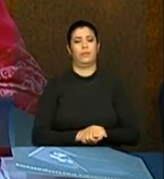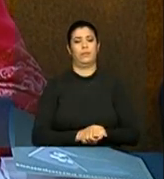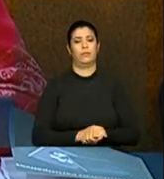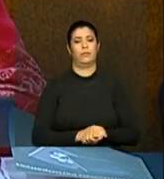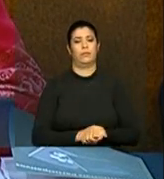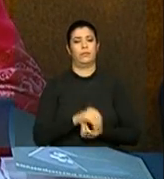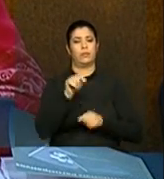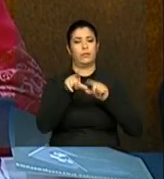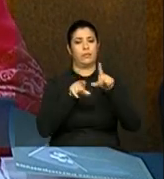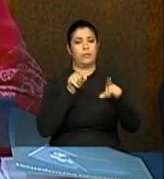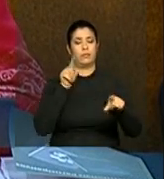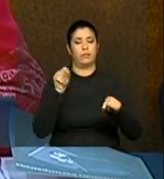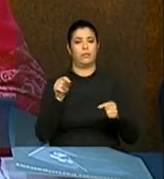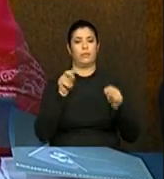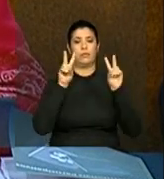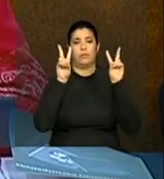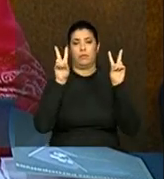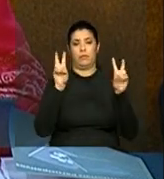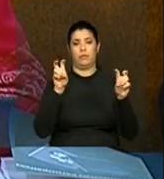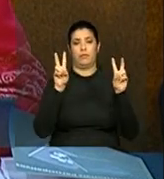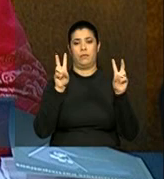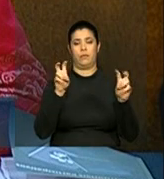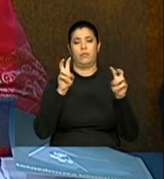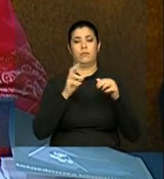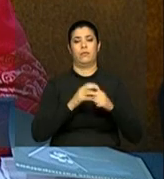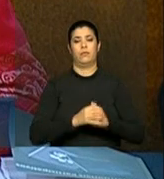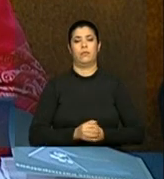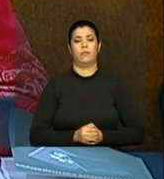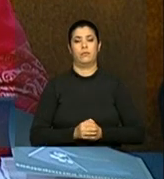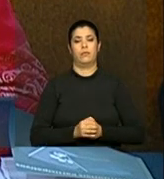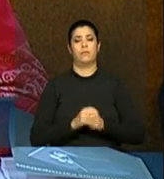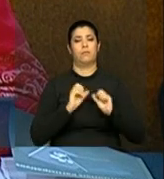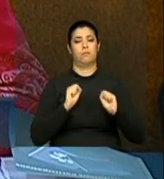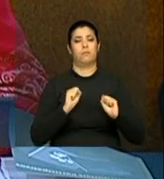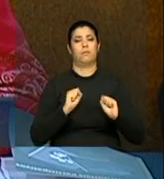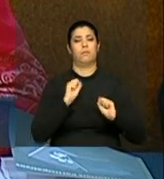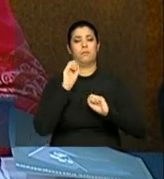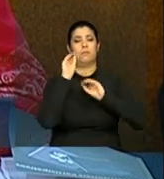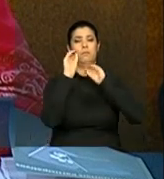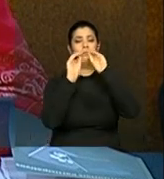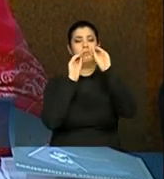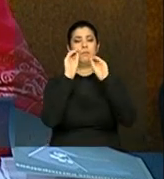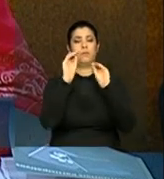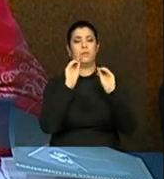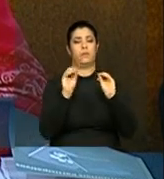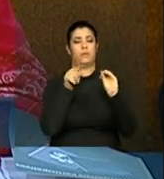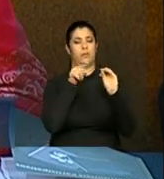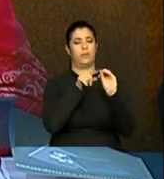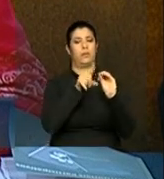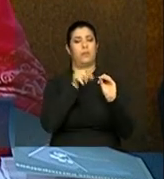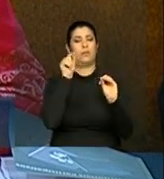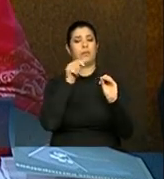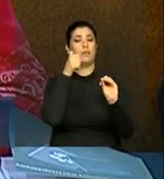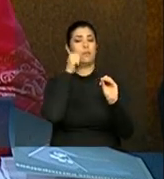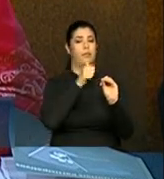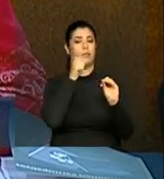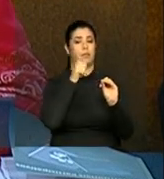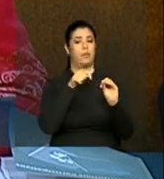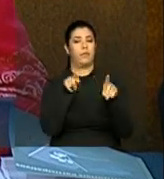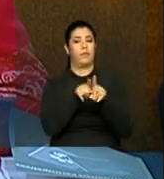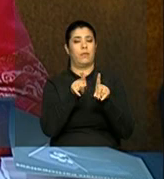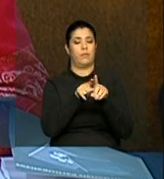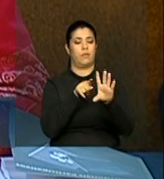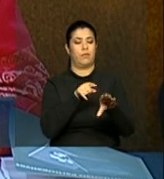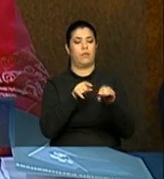dos temas, né, postos às mulheres e